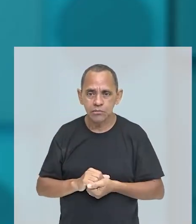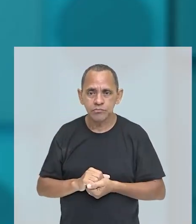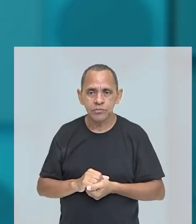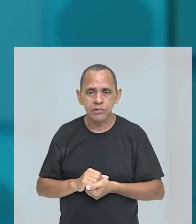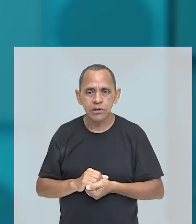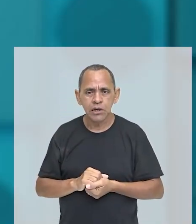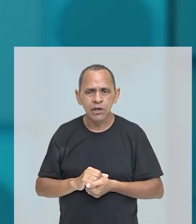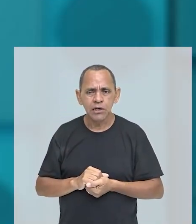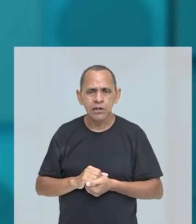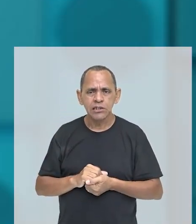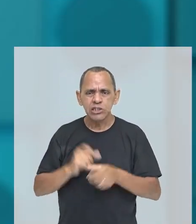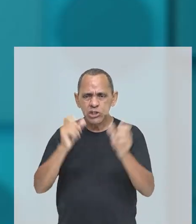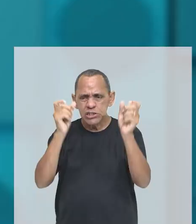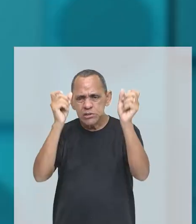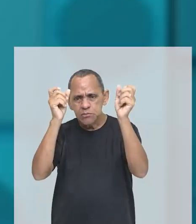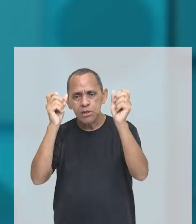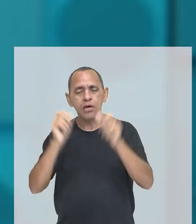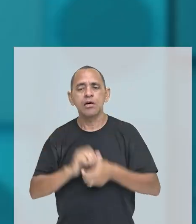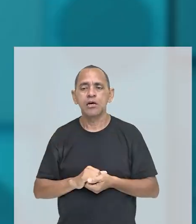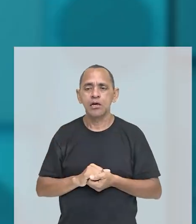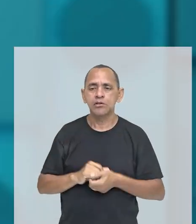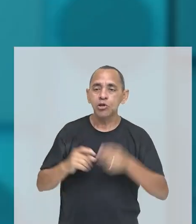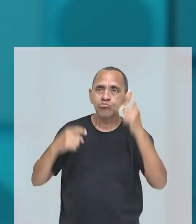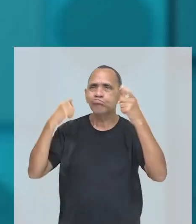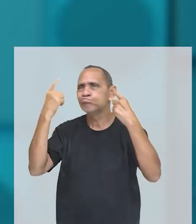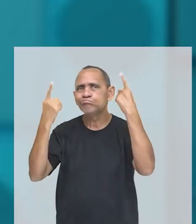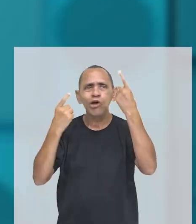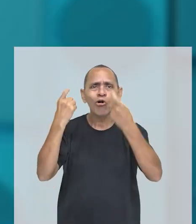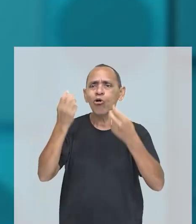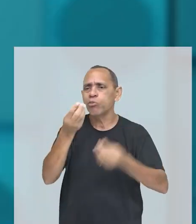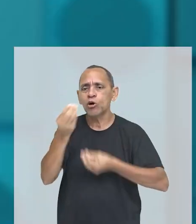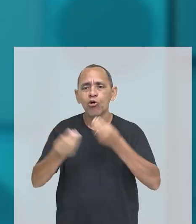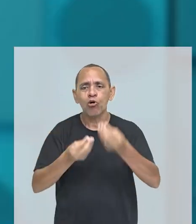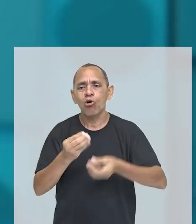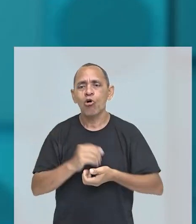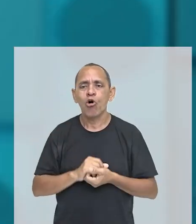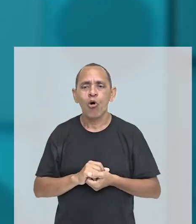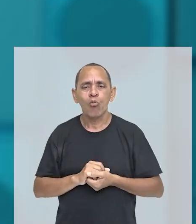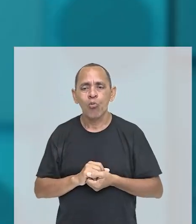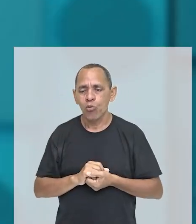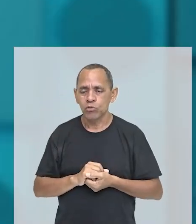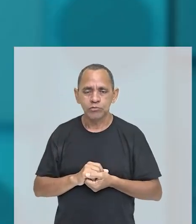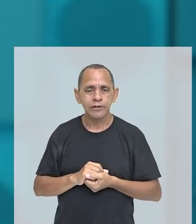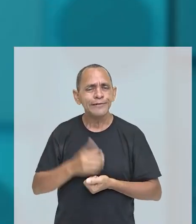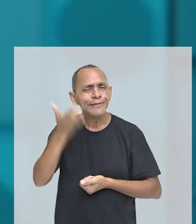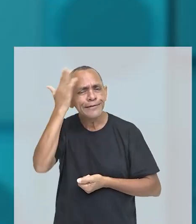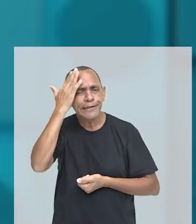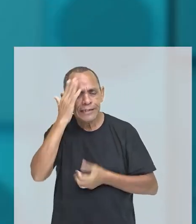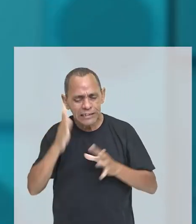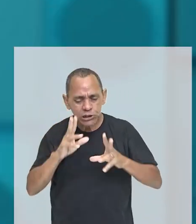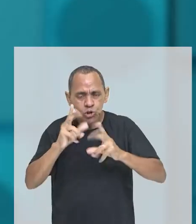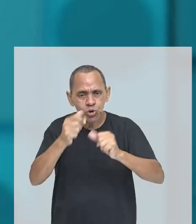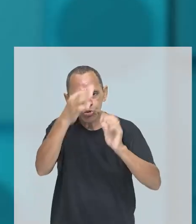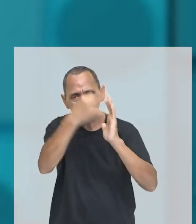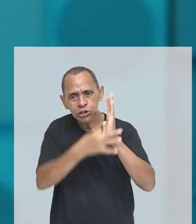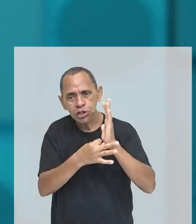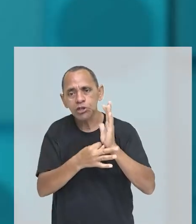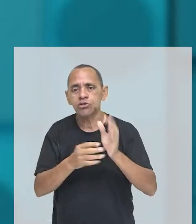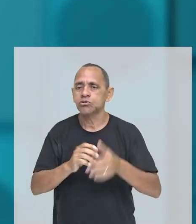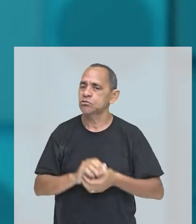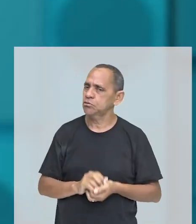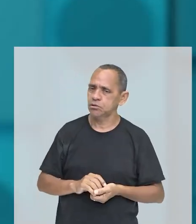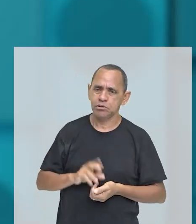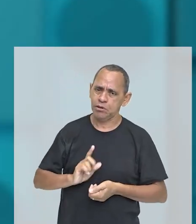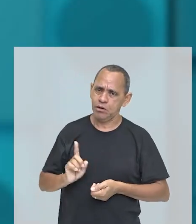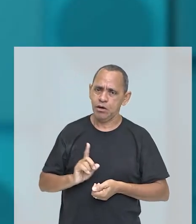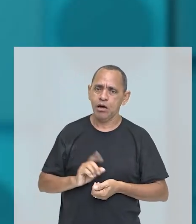não reconhecem todas as palavras. É um processo de ampliação de vocabulário e ao se deparar com uma palavra